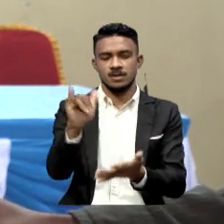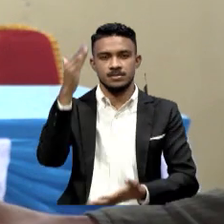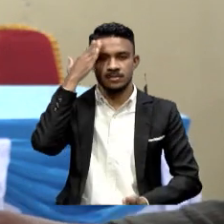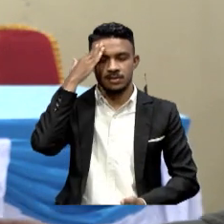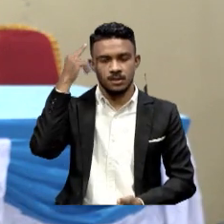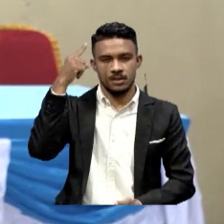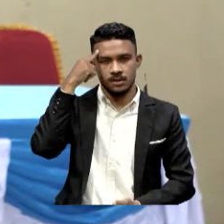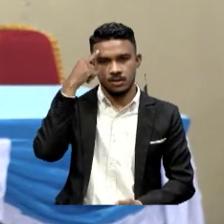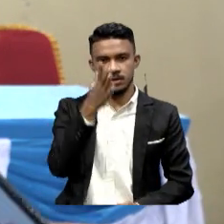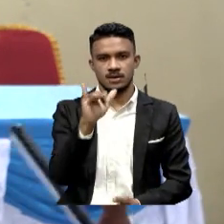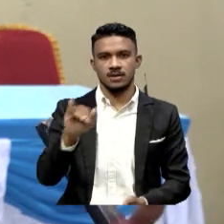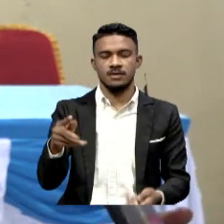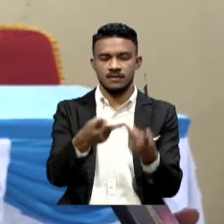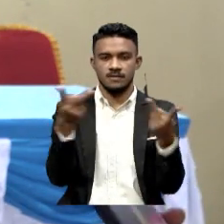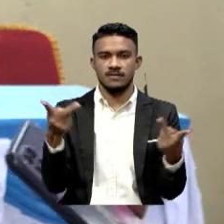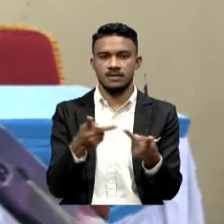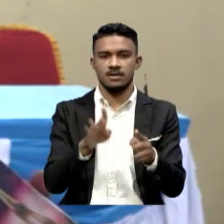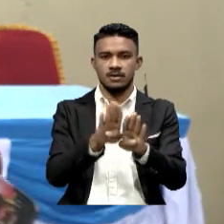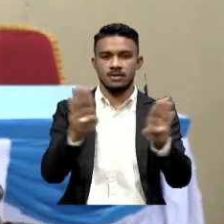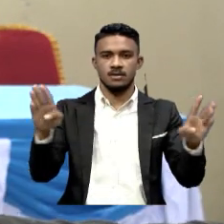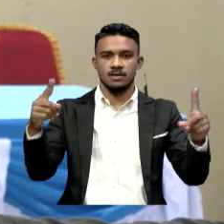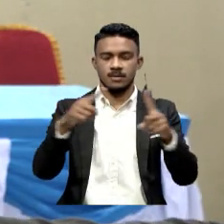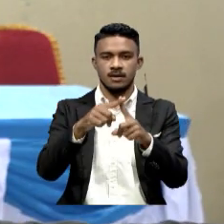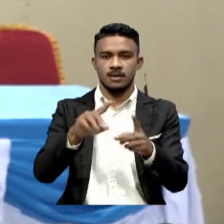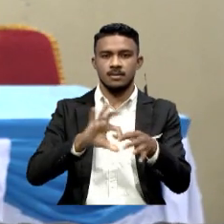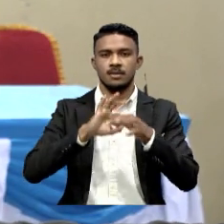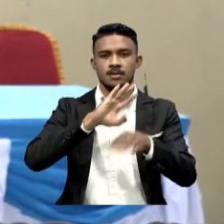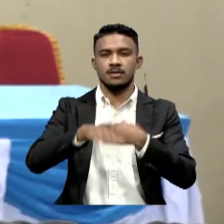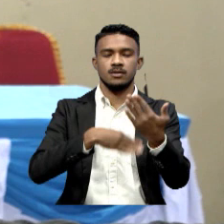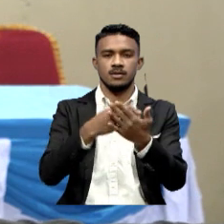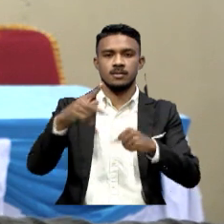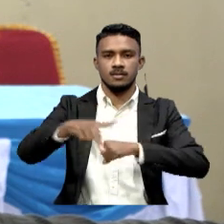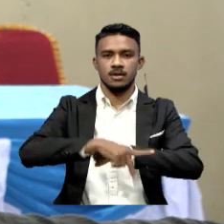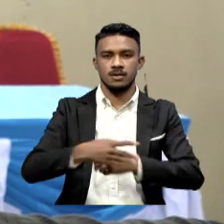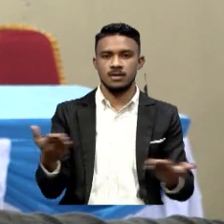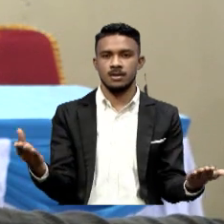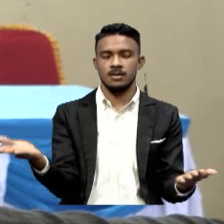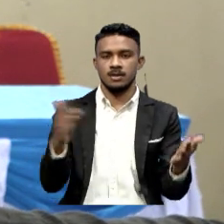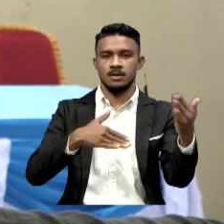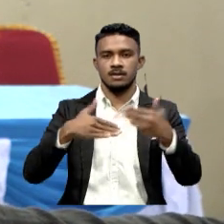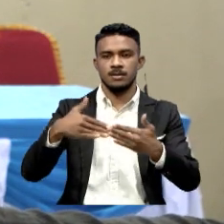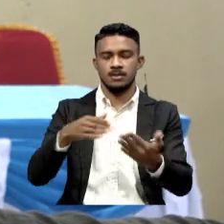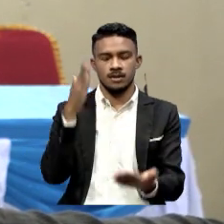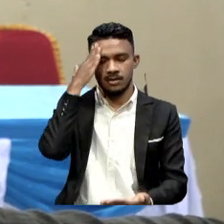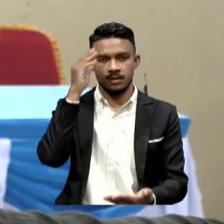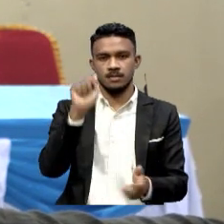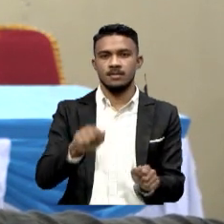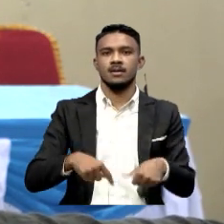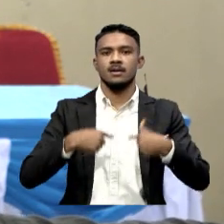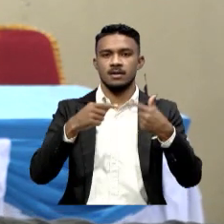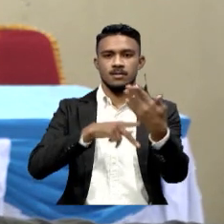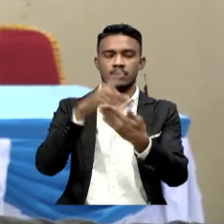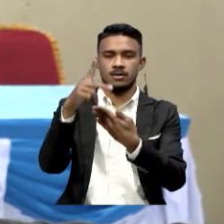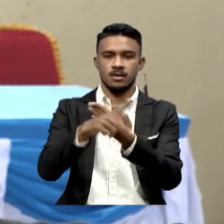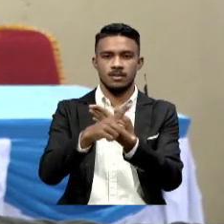nebe. Centro ne na khloke ba membro hoto partido ne nebe a karma contribuir dias para itabele conceito ba programa